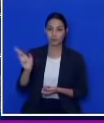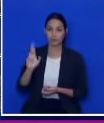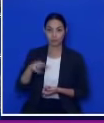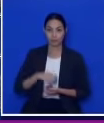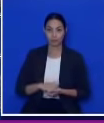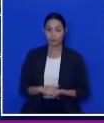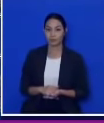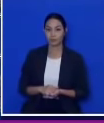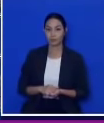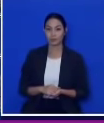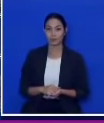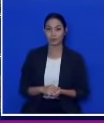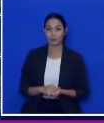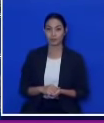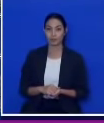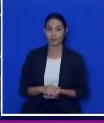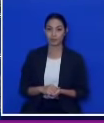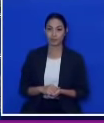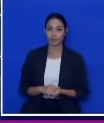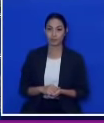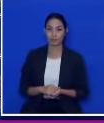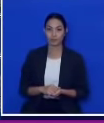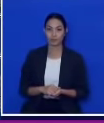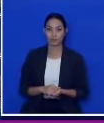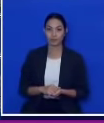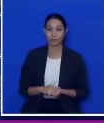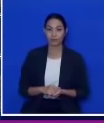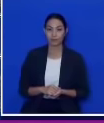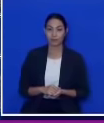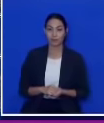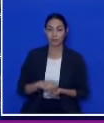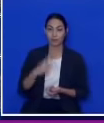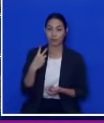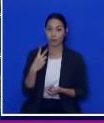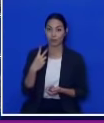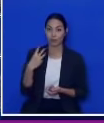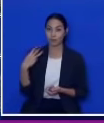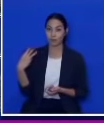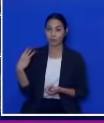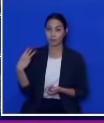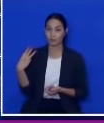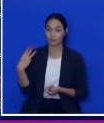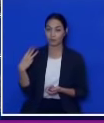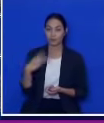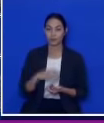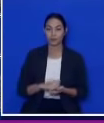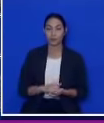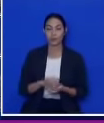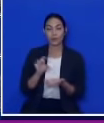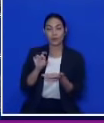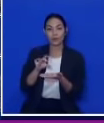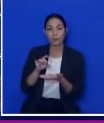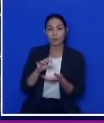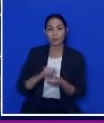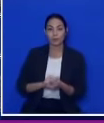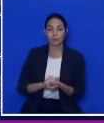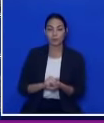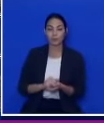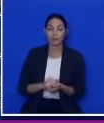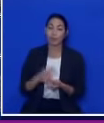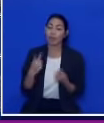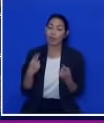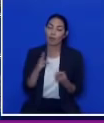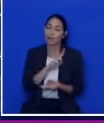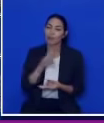700 mil reais. Vem chegando mais um número, é bola 23. Bola 23, Loto Fácil é como o próprio